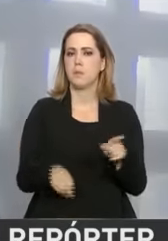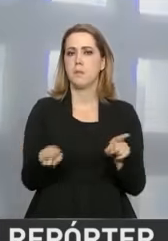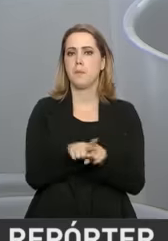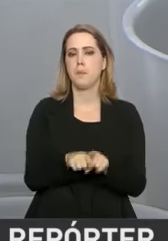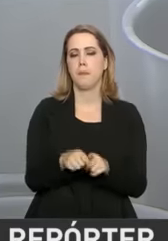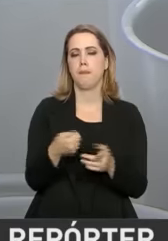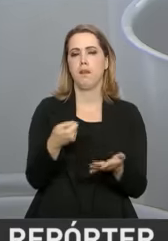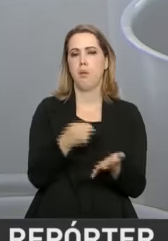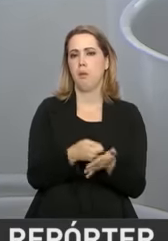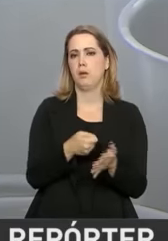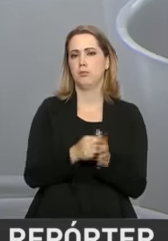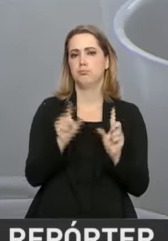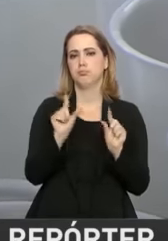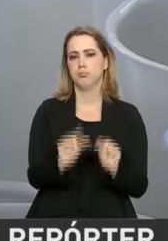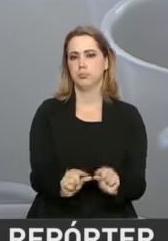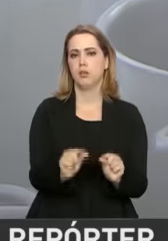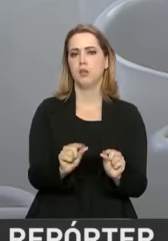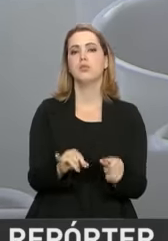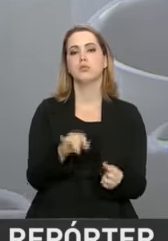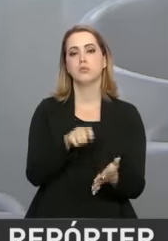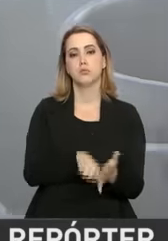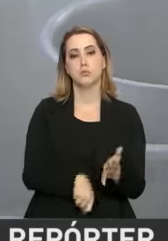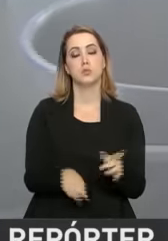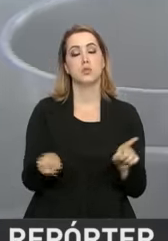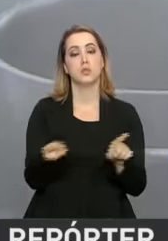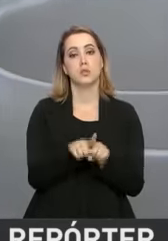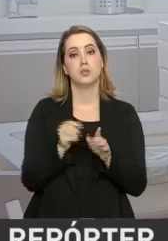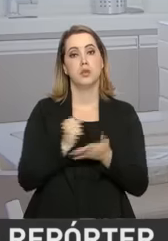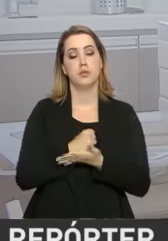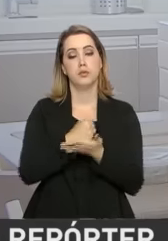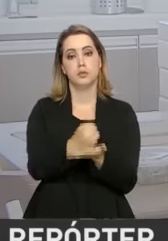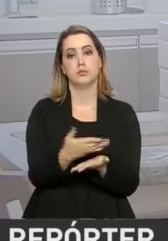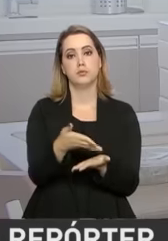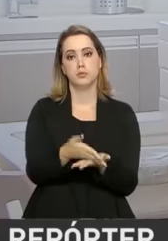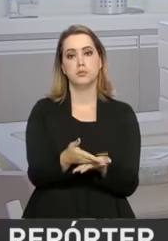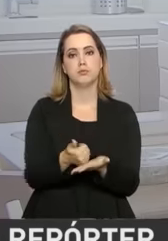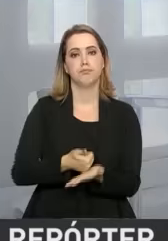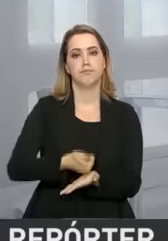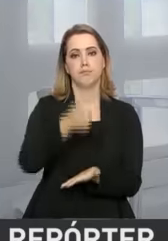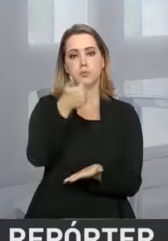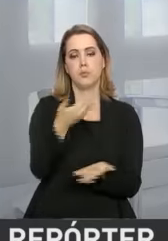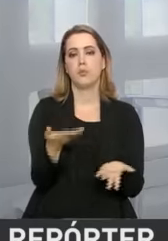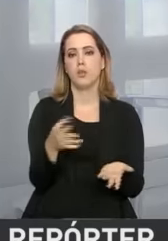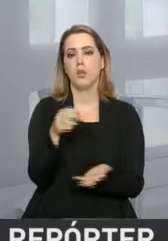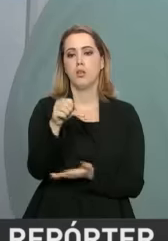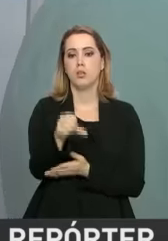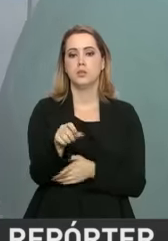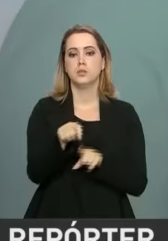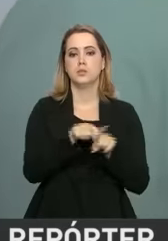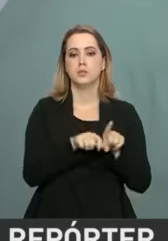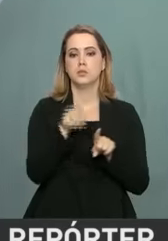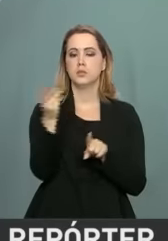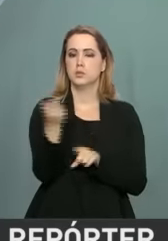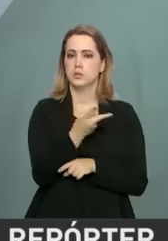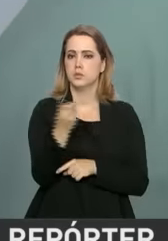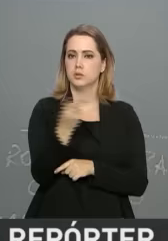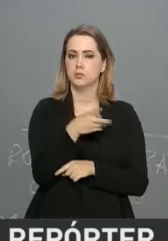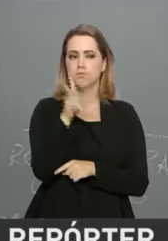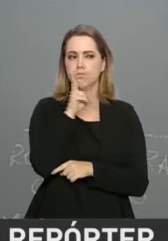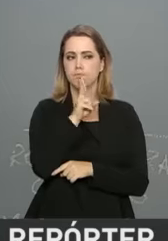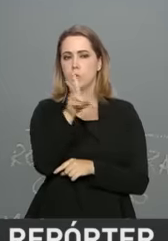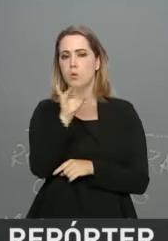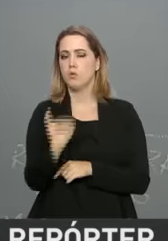de impostos são algumas vantagens oferecidas ao MEI. Há 9 meses, Chan e Eric enxergaram